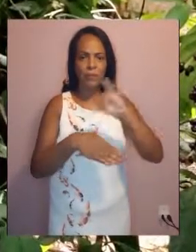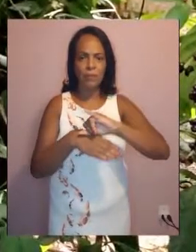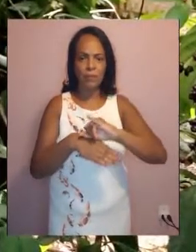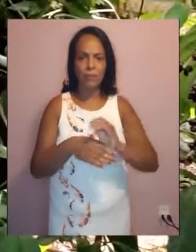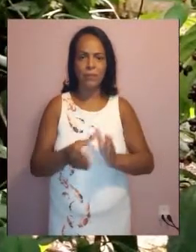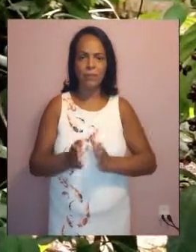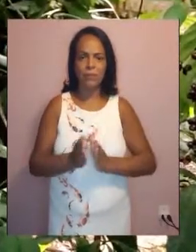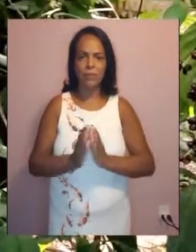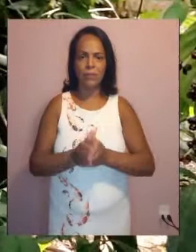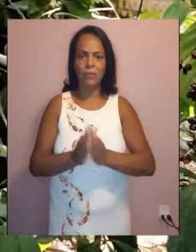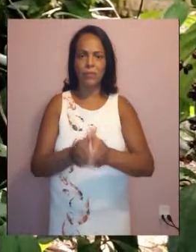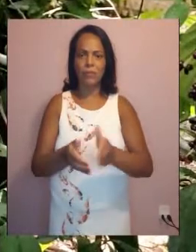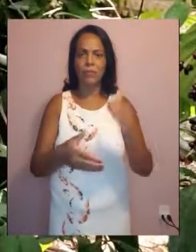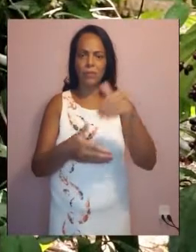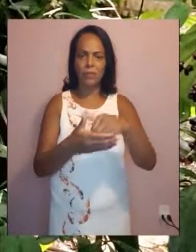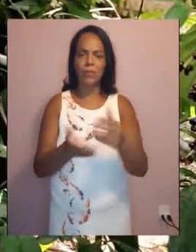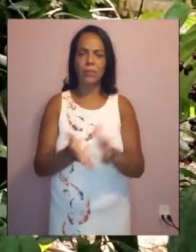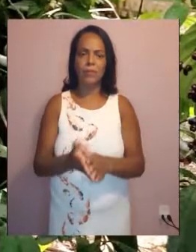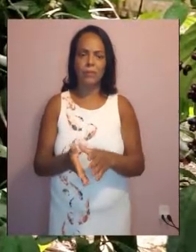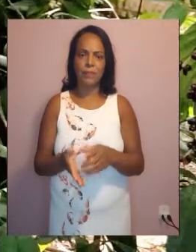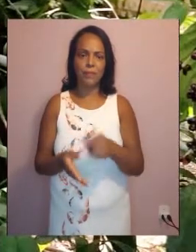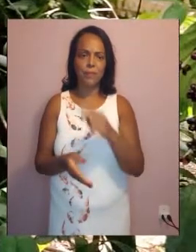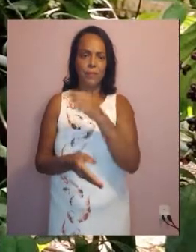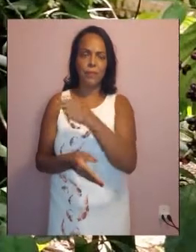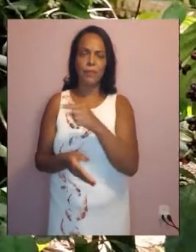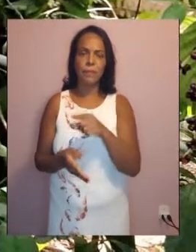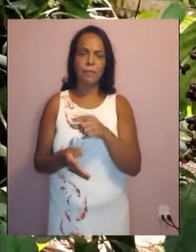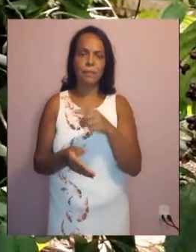quer comigo, que recado é que ela tem.